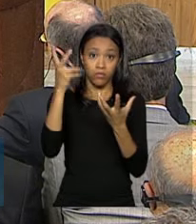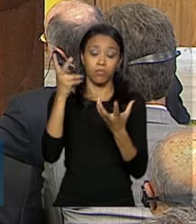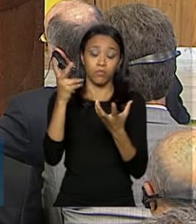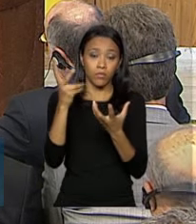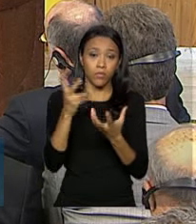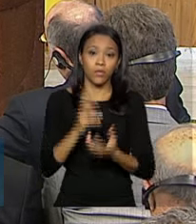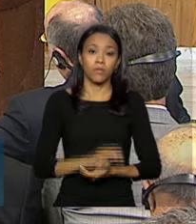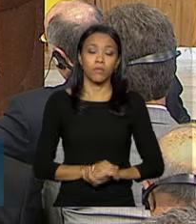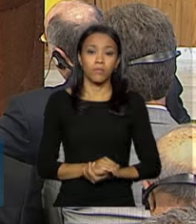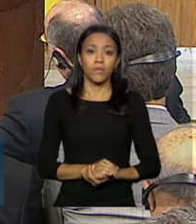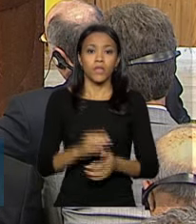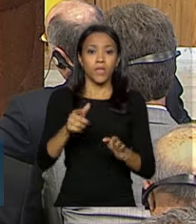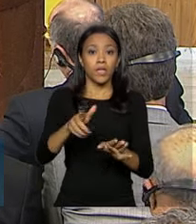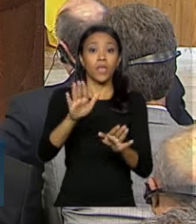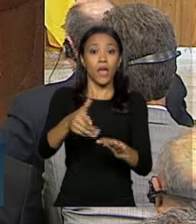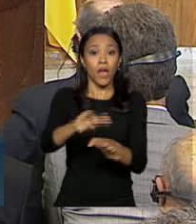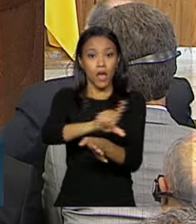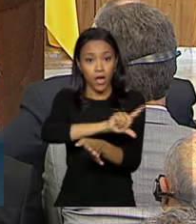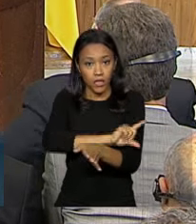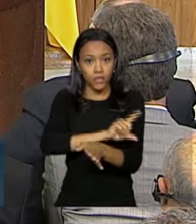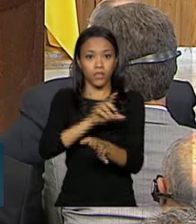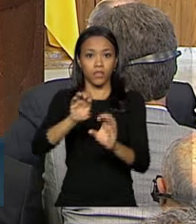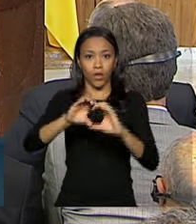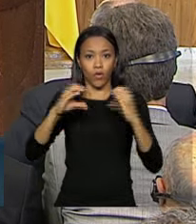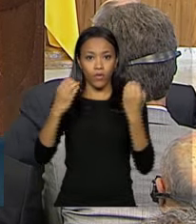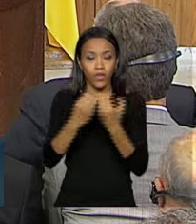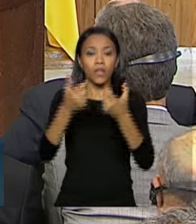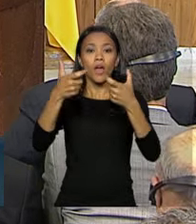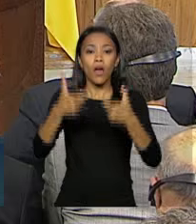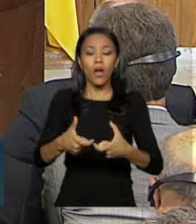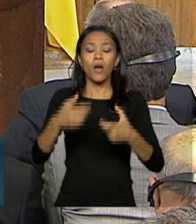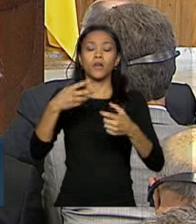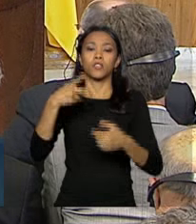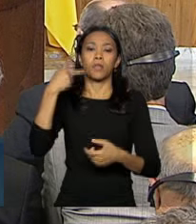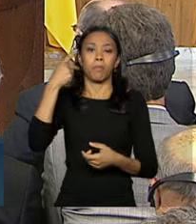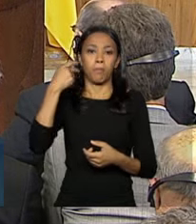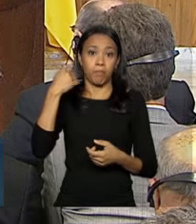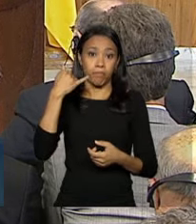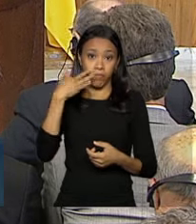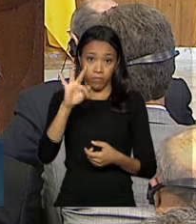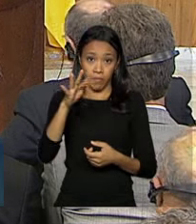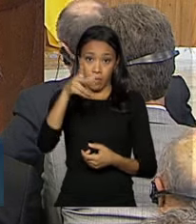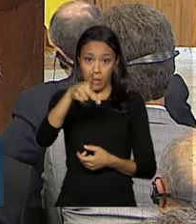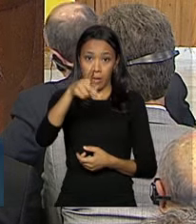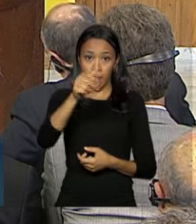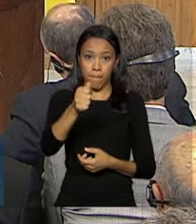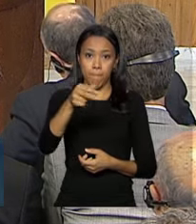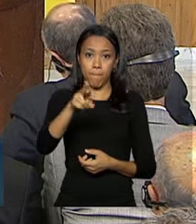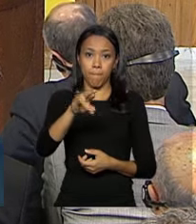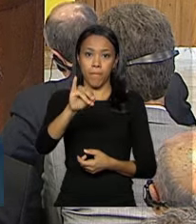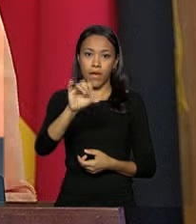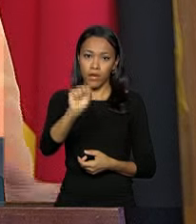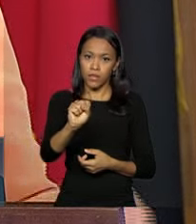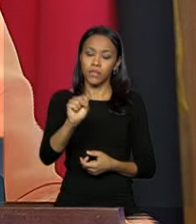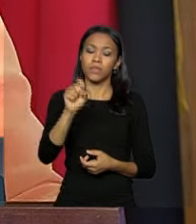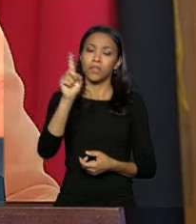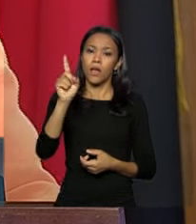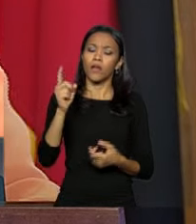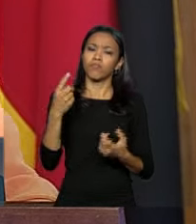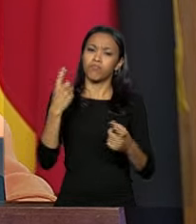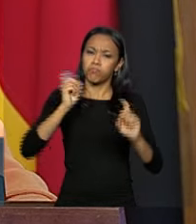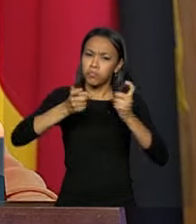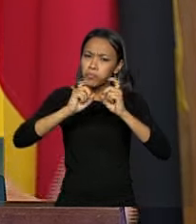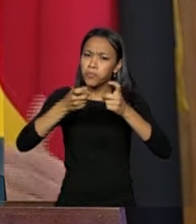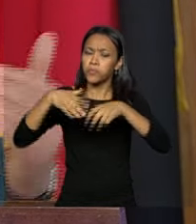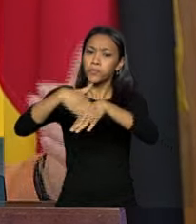nesse acordo. Antes da conferência sobre o clima em Paris, é de facto muito importante que